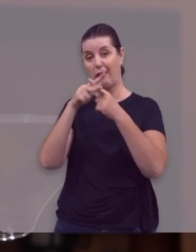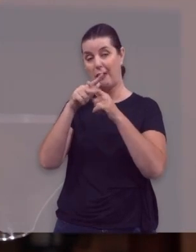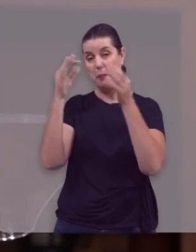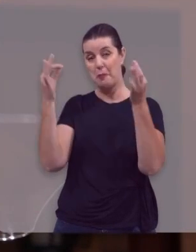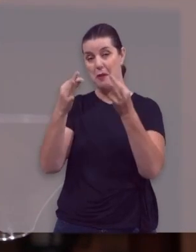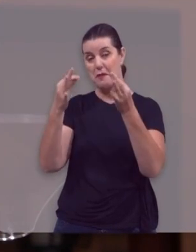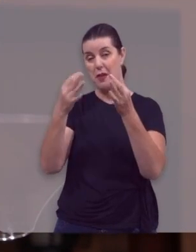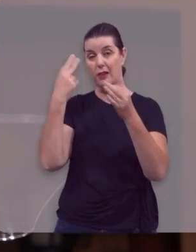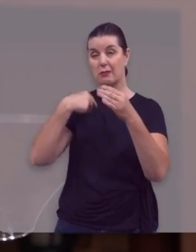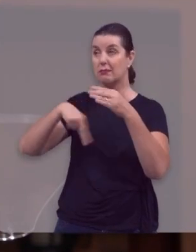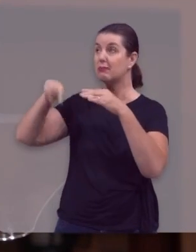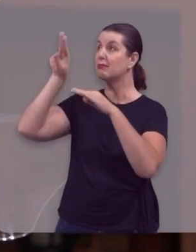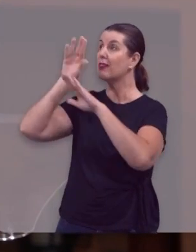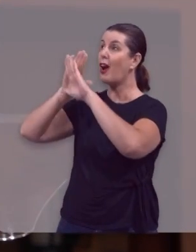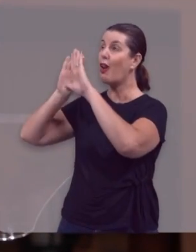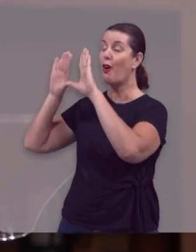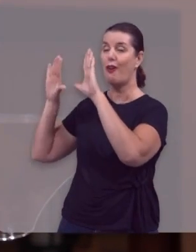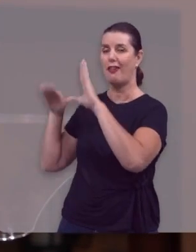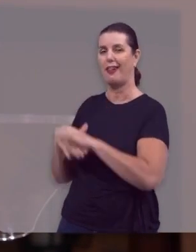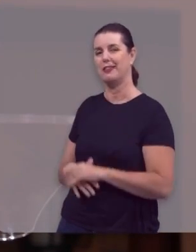glória.